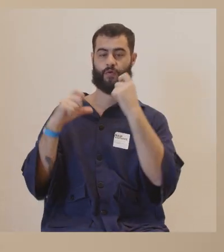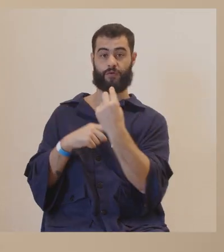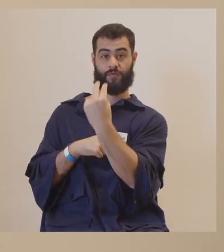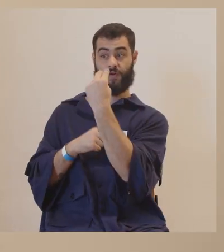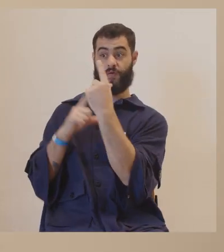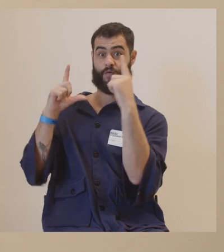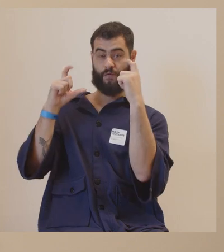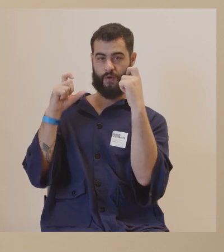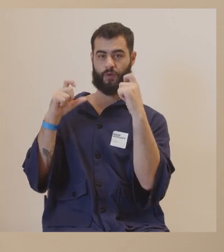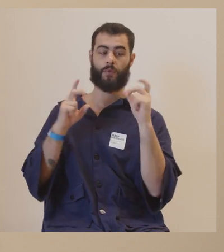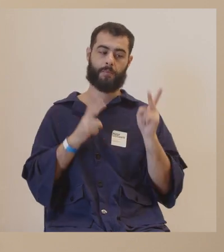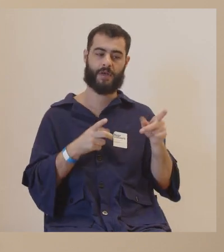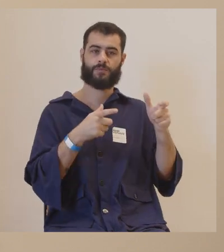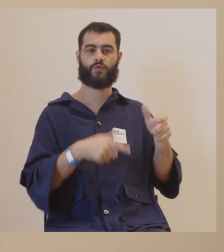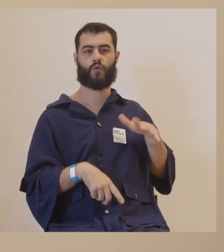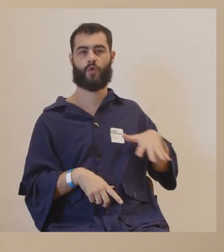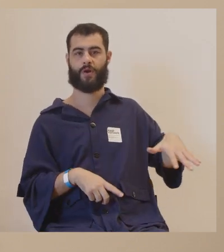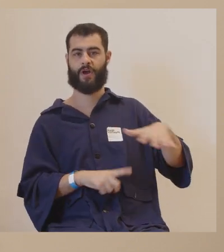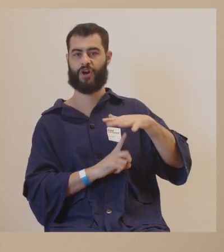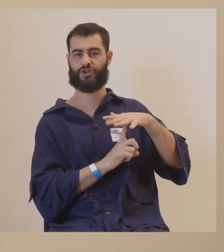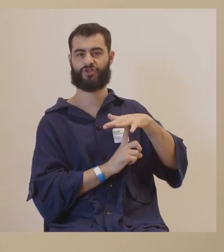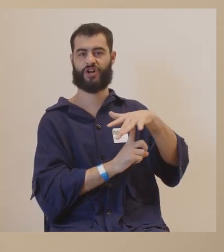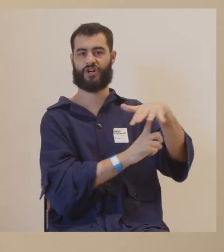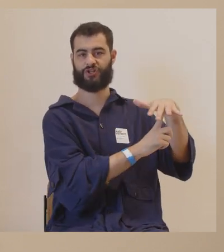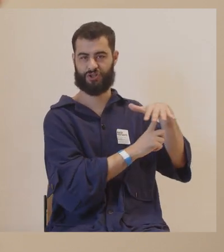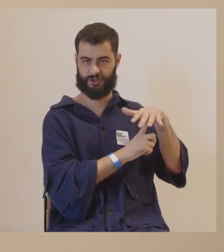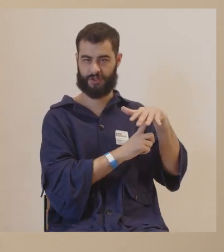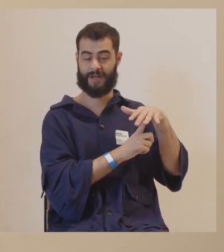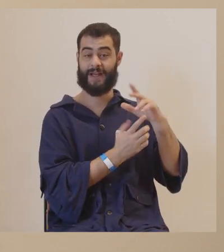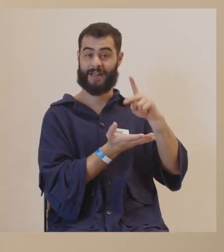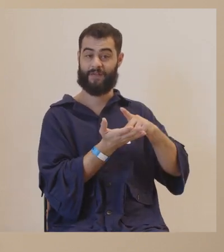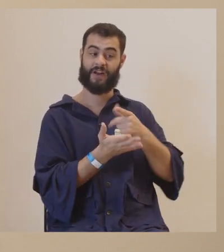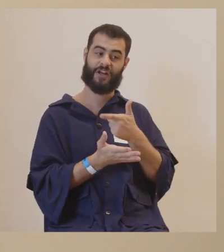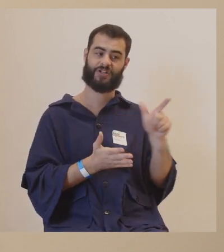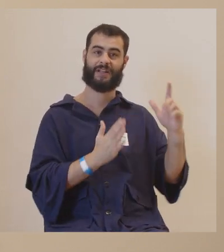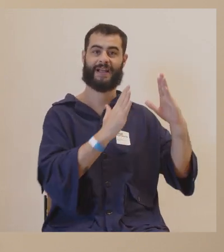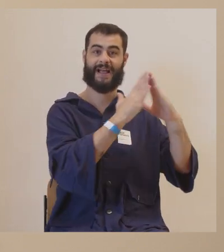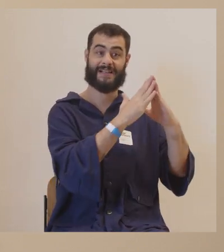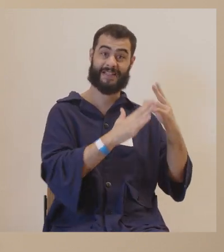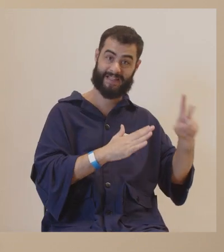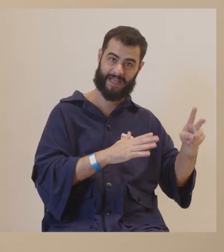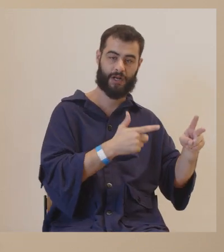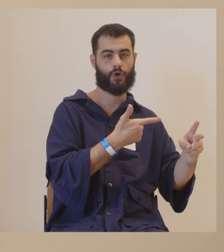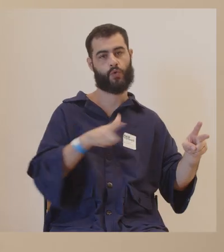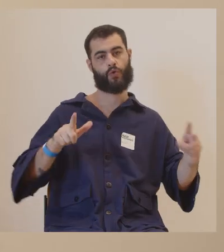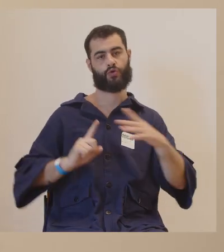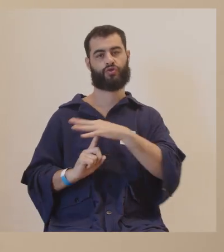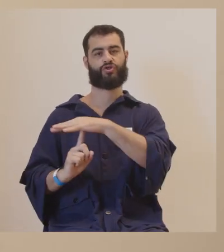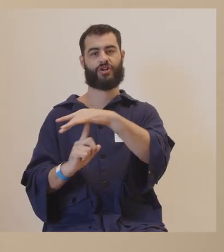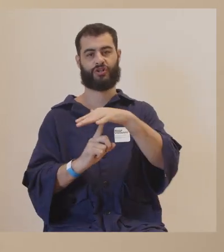no terreno original, onde ele tinha a propriedade dele, quanto depois no jardim d'água, né?